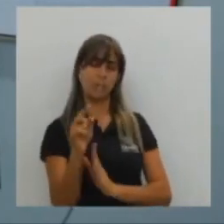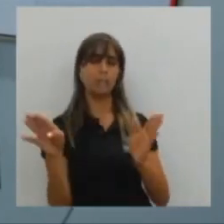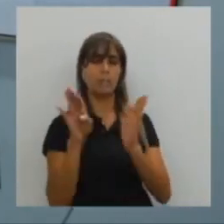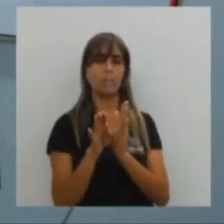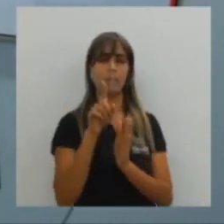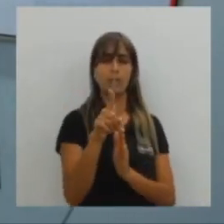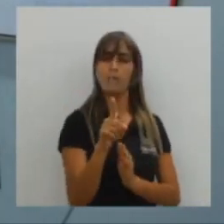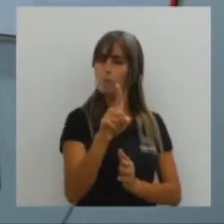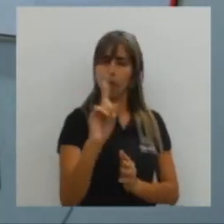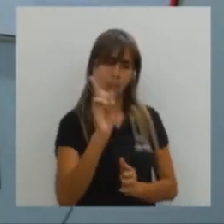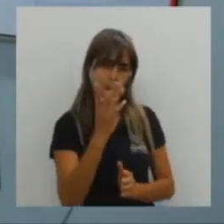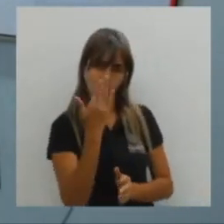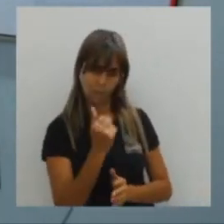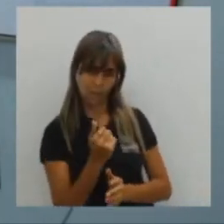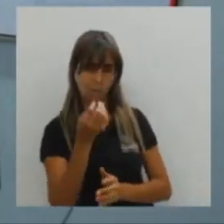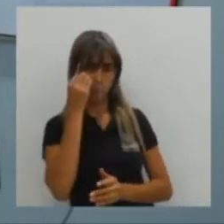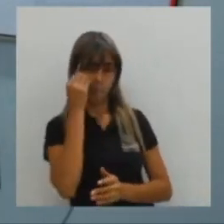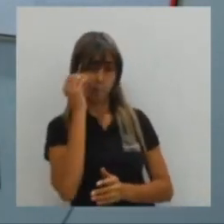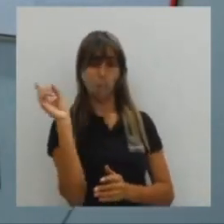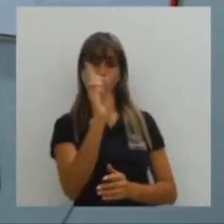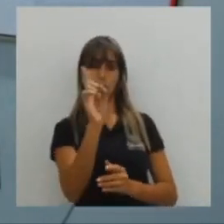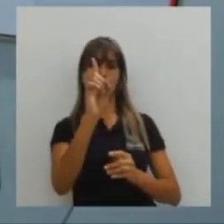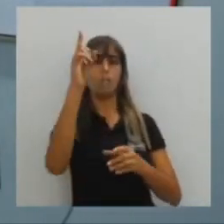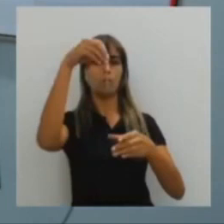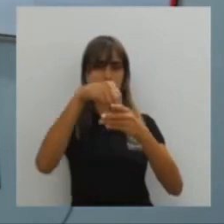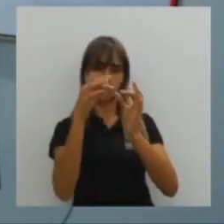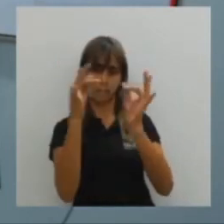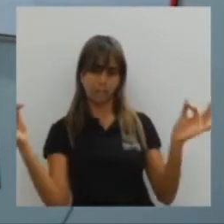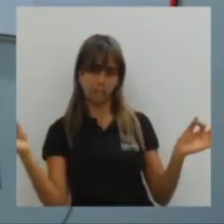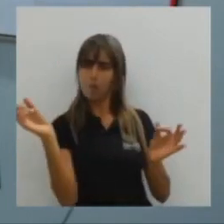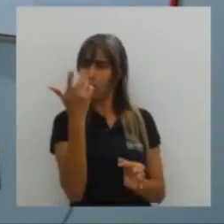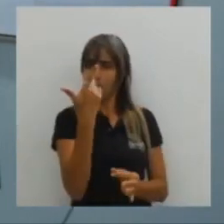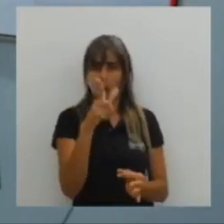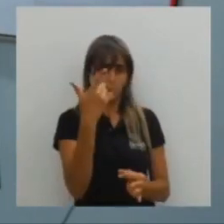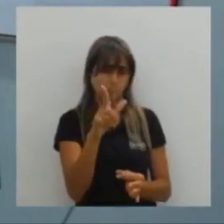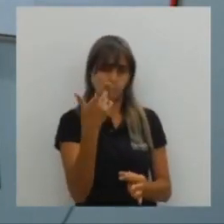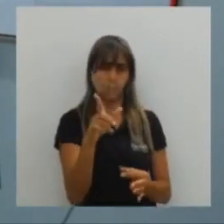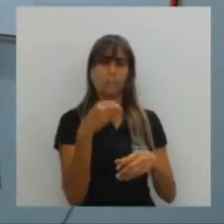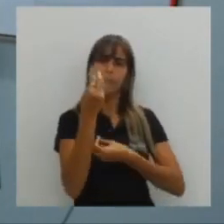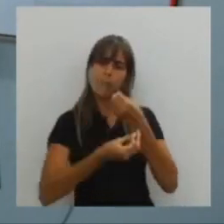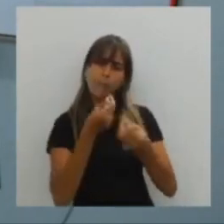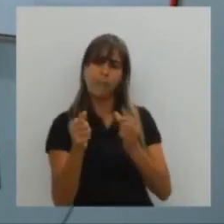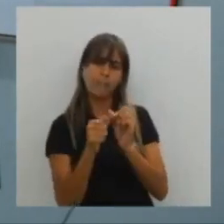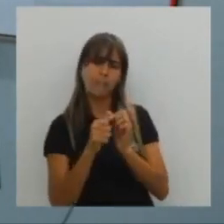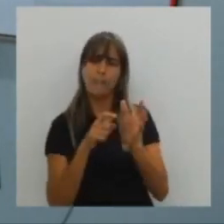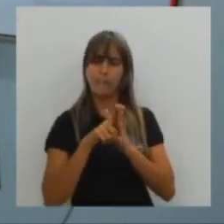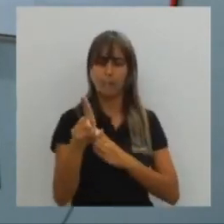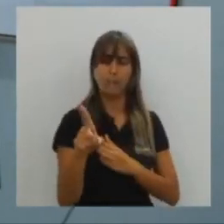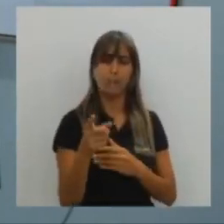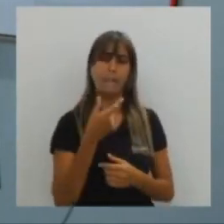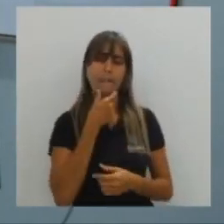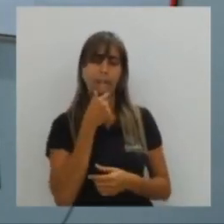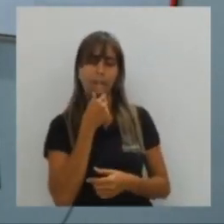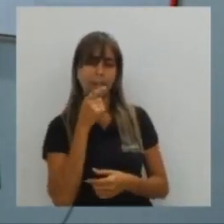digo assim, ó, você não comeu? Observa que tem um não aí no meio da tua pergunta. Tá? Você não comeu? Como é que eu faria esse tipo de pergunta em